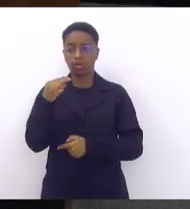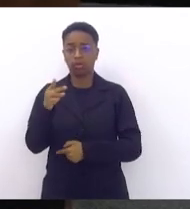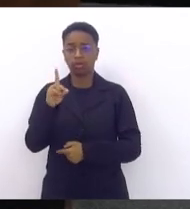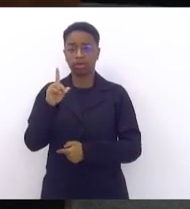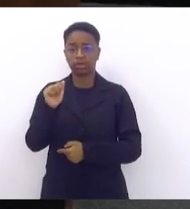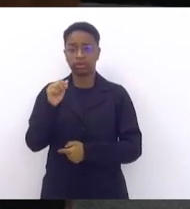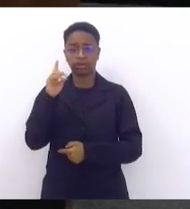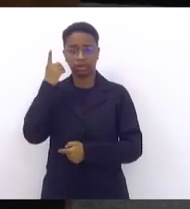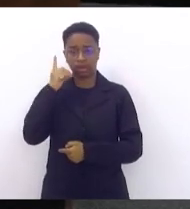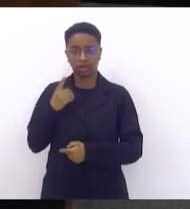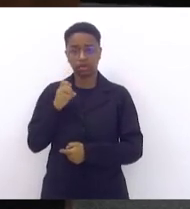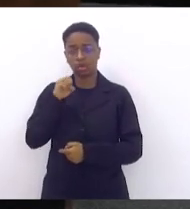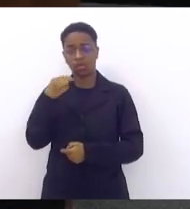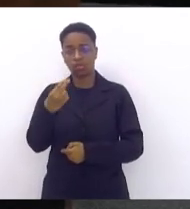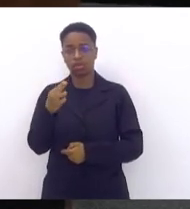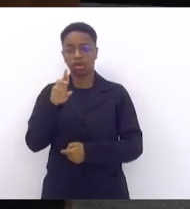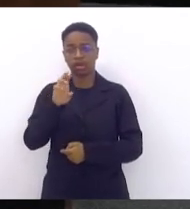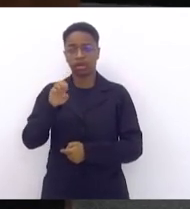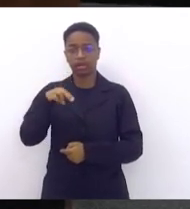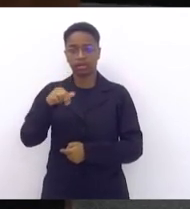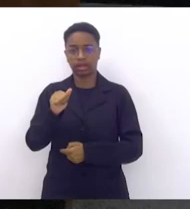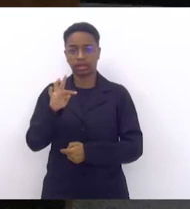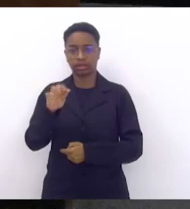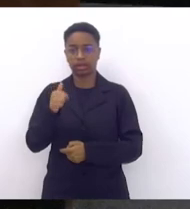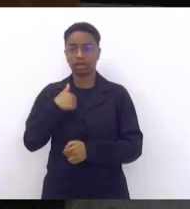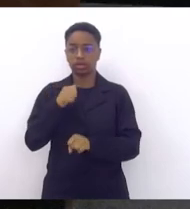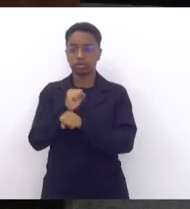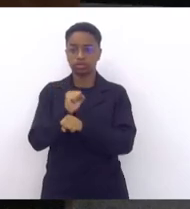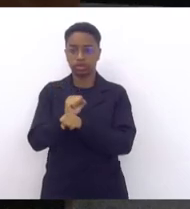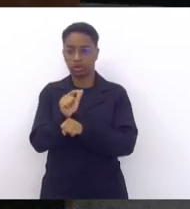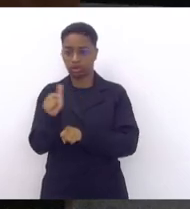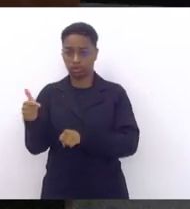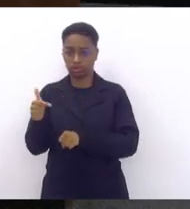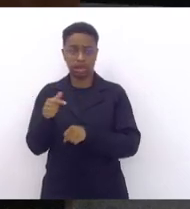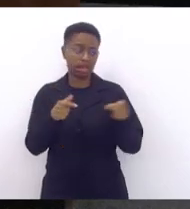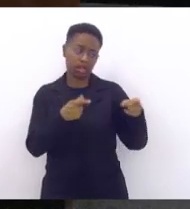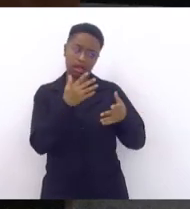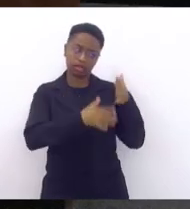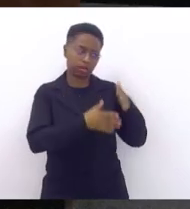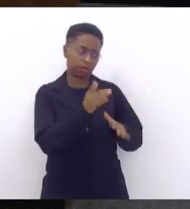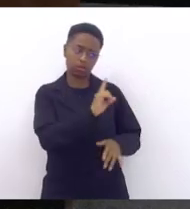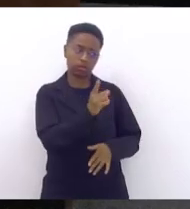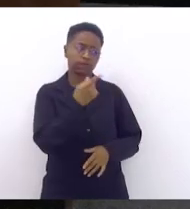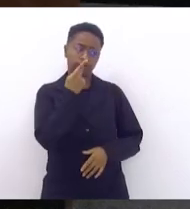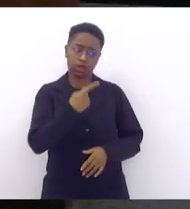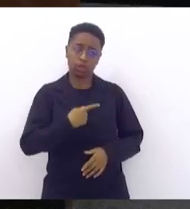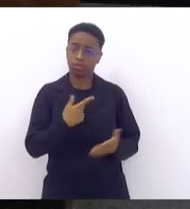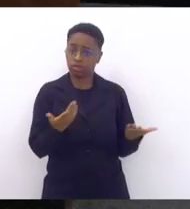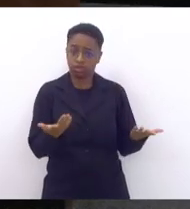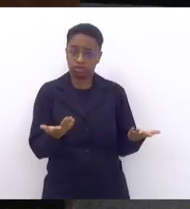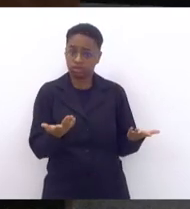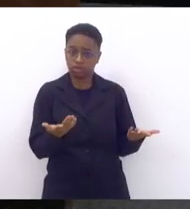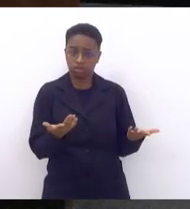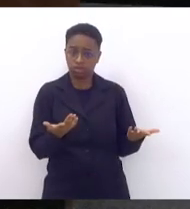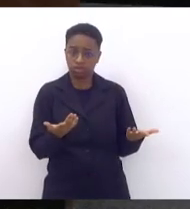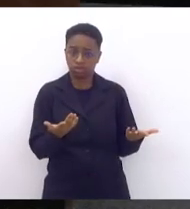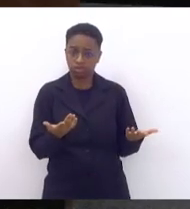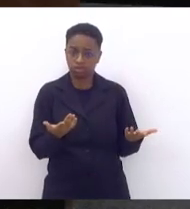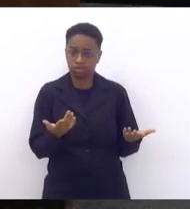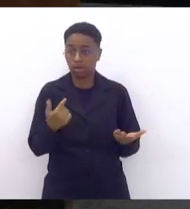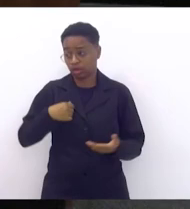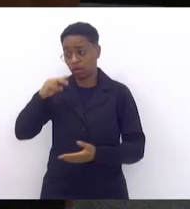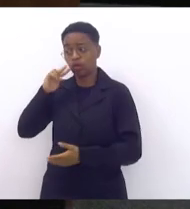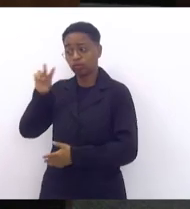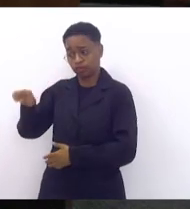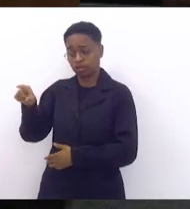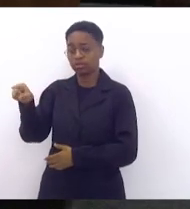é a Renata. Eu vou esperar quem é o próximo. Deputado, ela não atrapalhou, ela veio falar comigo aqui que é legítimo. Eu estou mirando ao